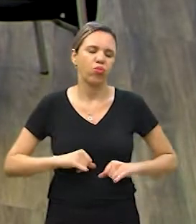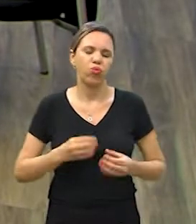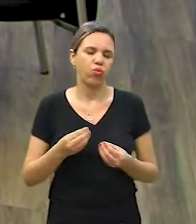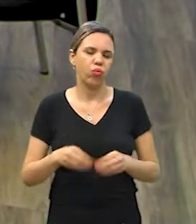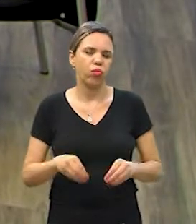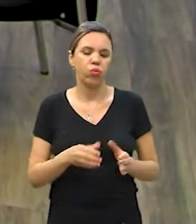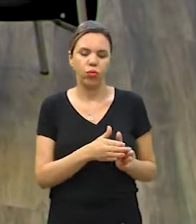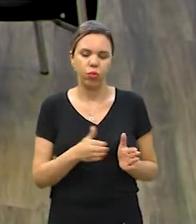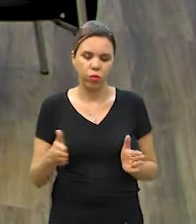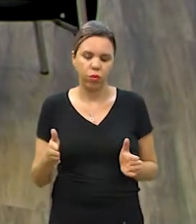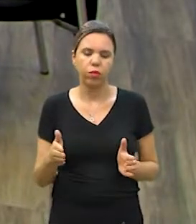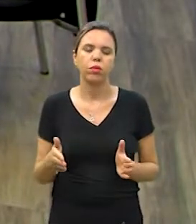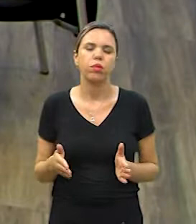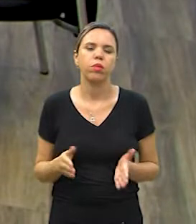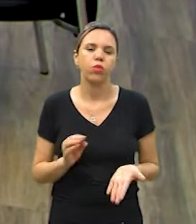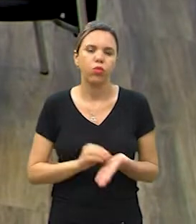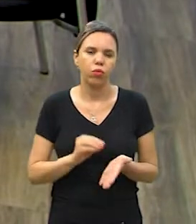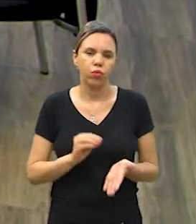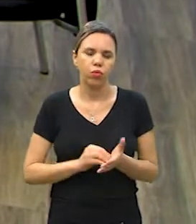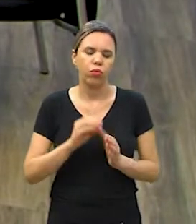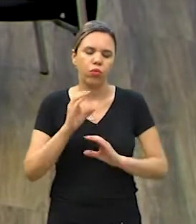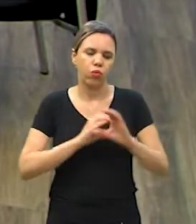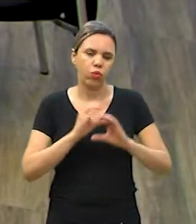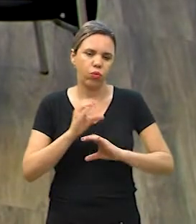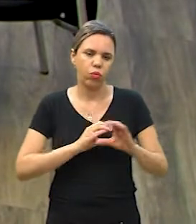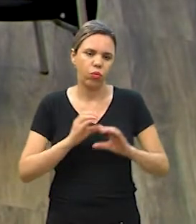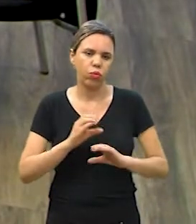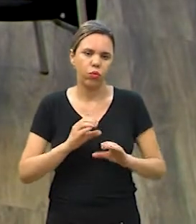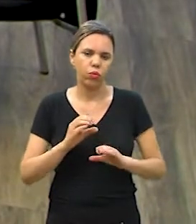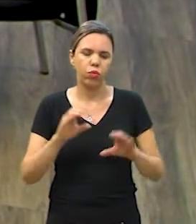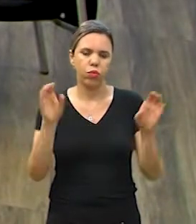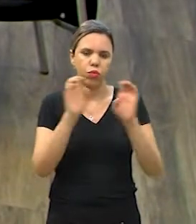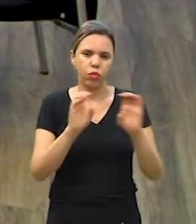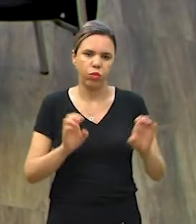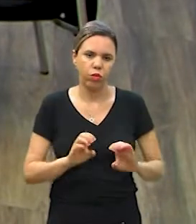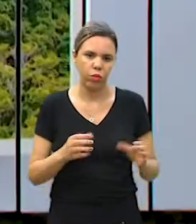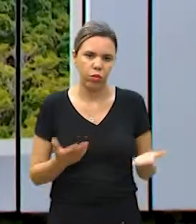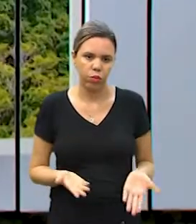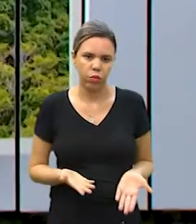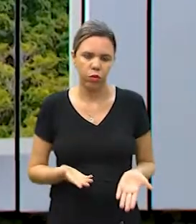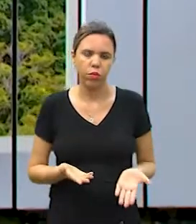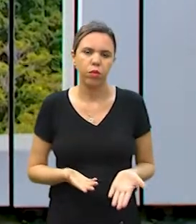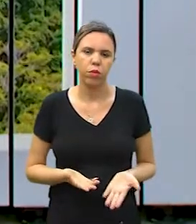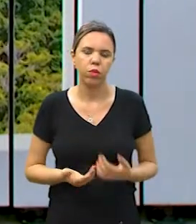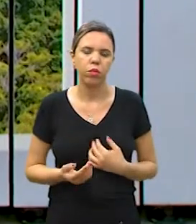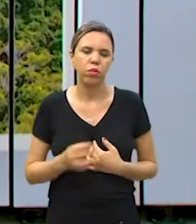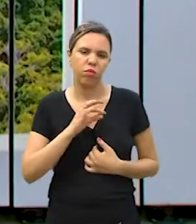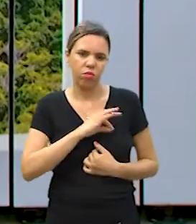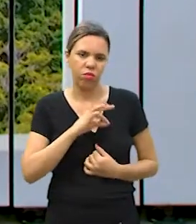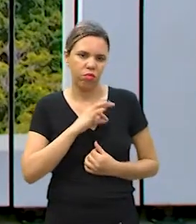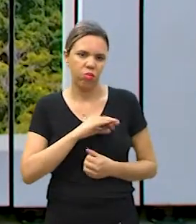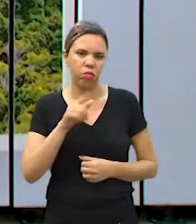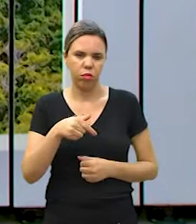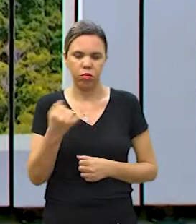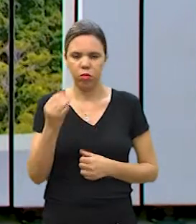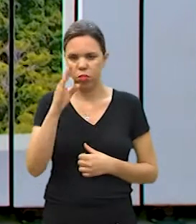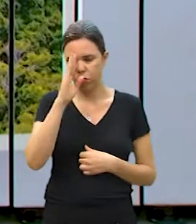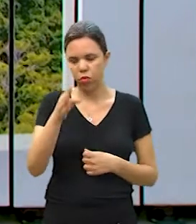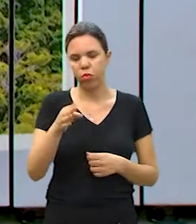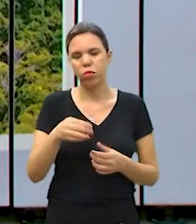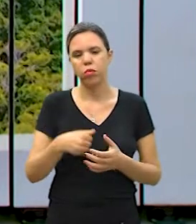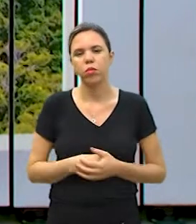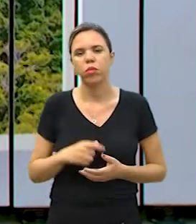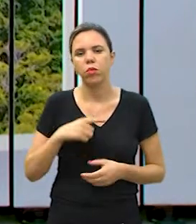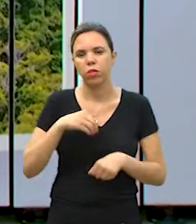precarizados aí nesse processo, a falta de concursos, então, para você estruturar. Essa condição salarial é